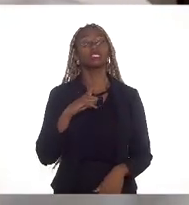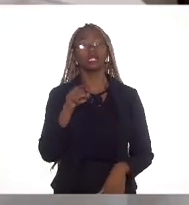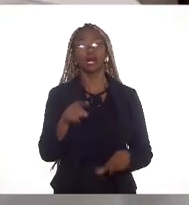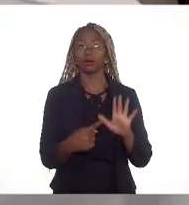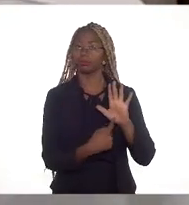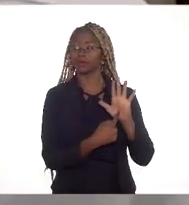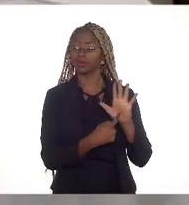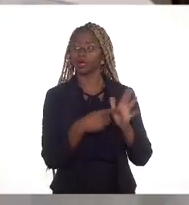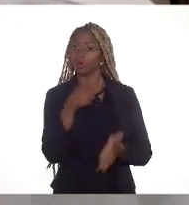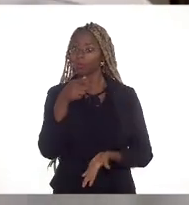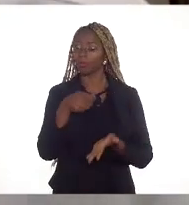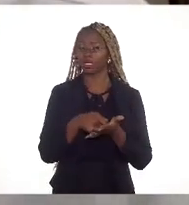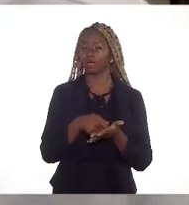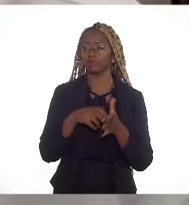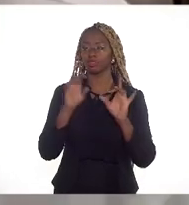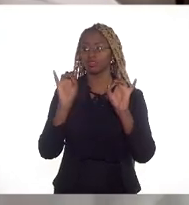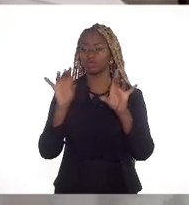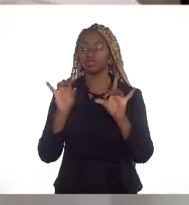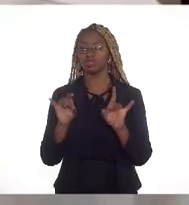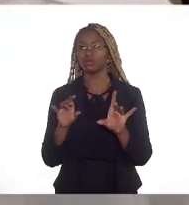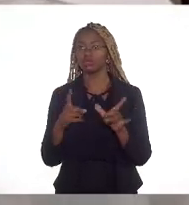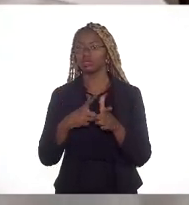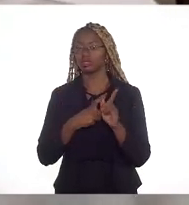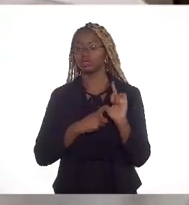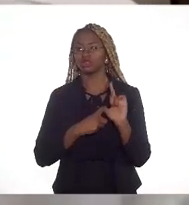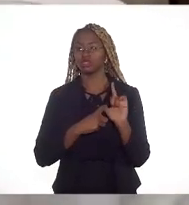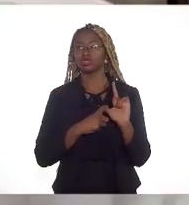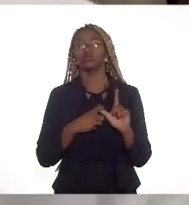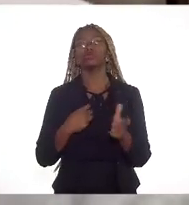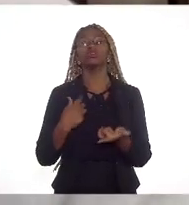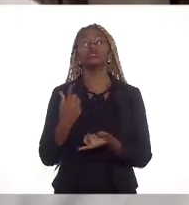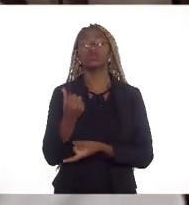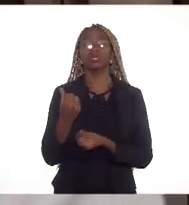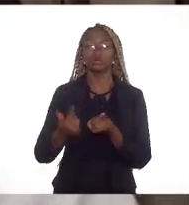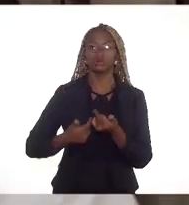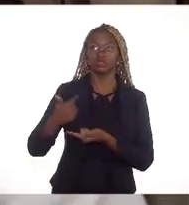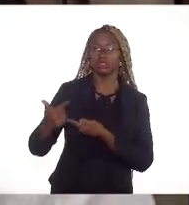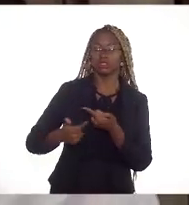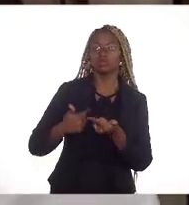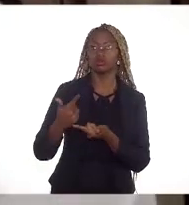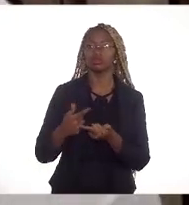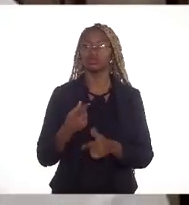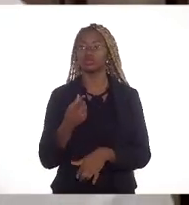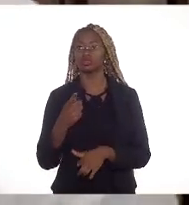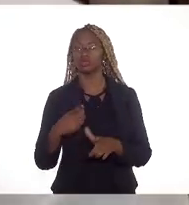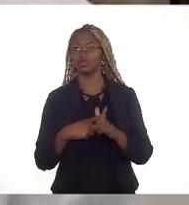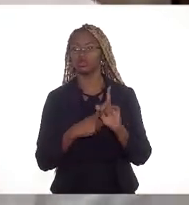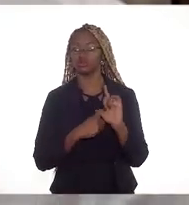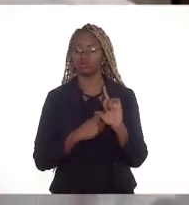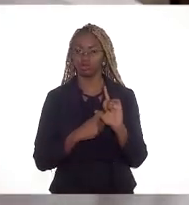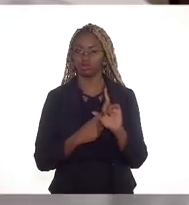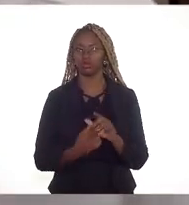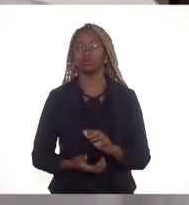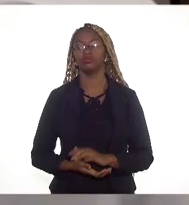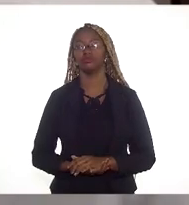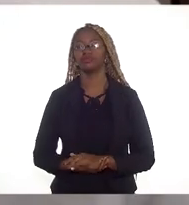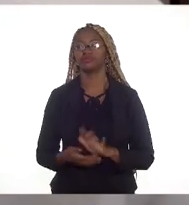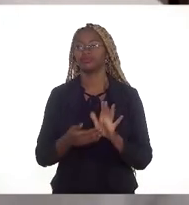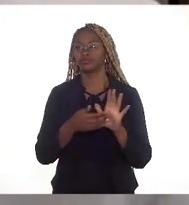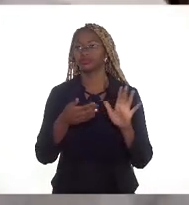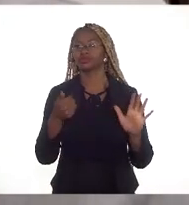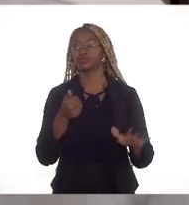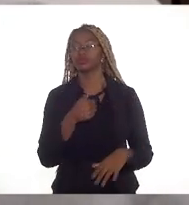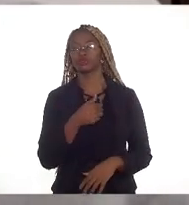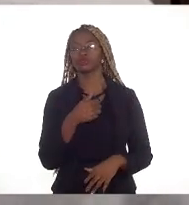o pagamento específico da dívida e do serviço da dívida, que, com a suspensão da Lei